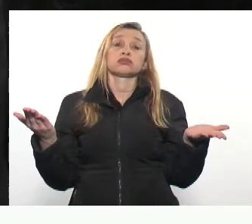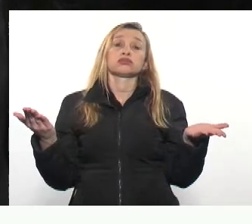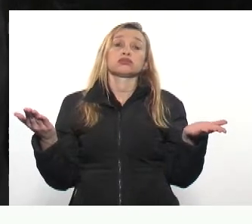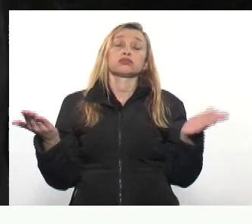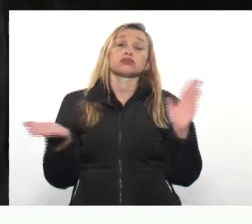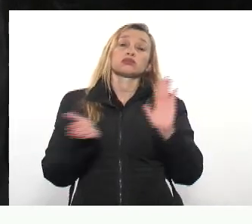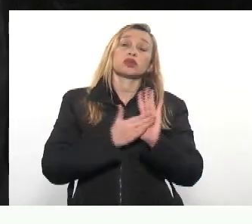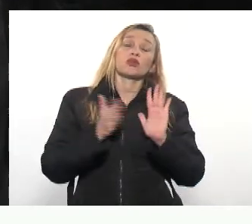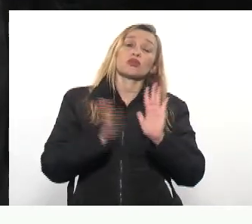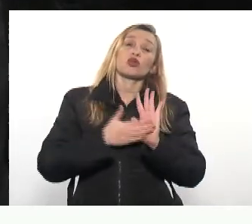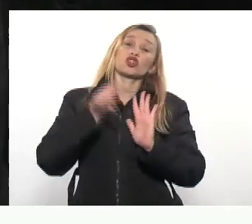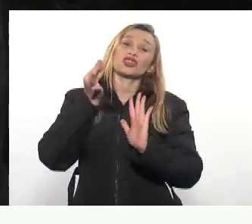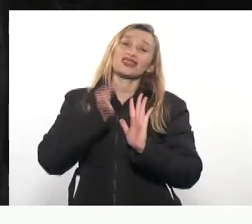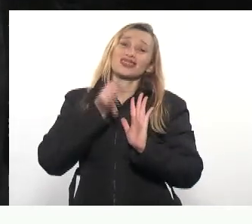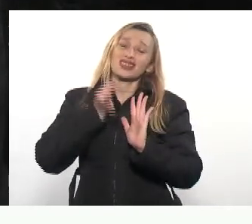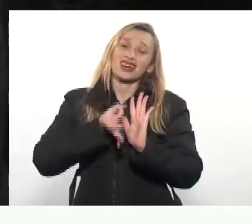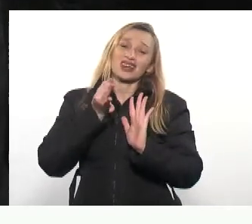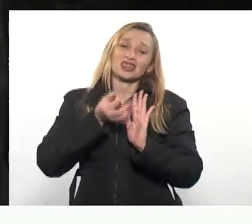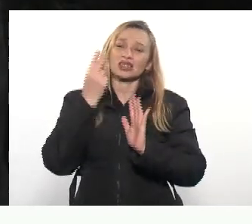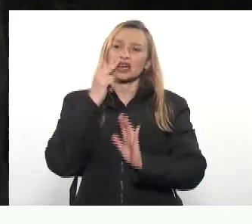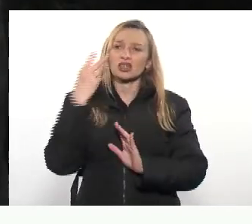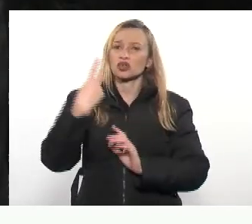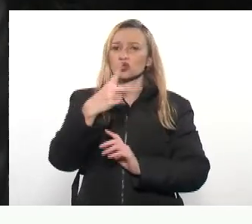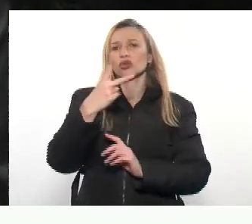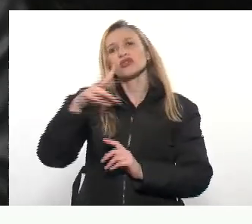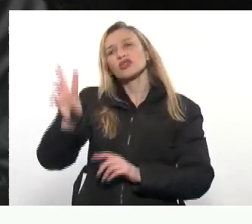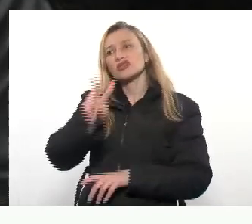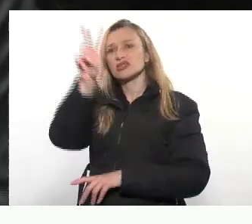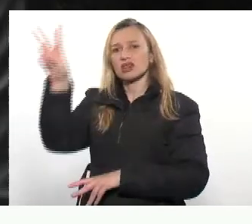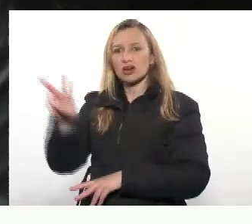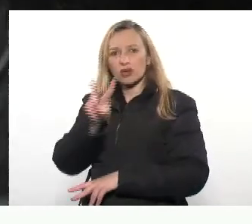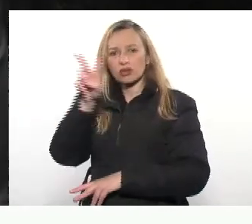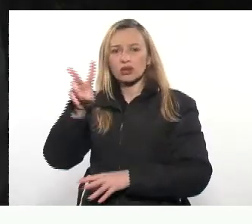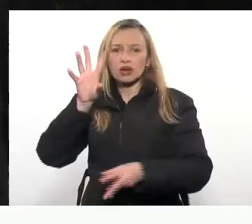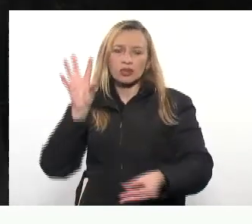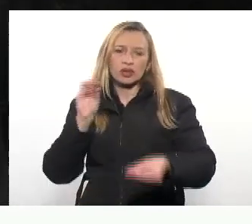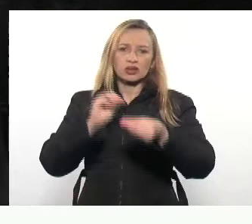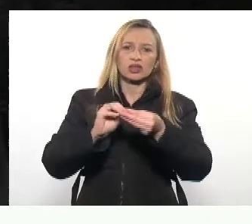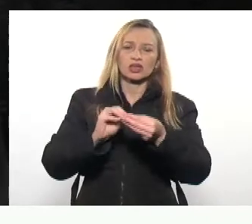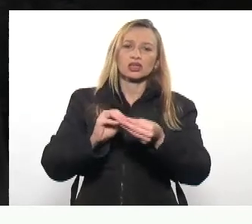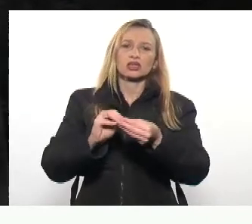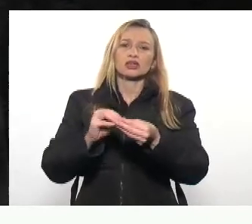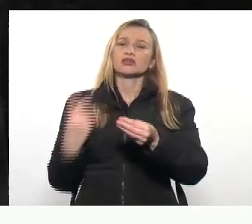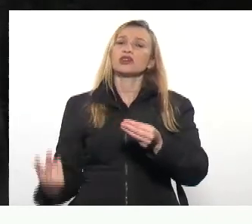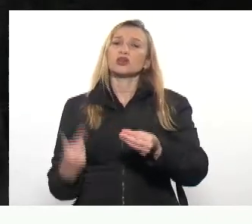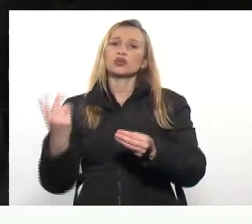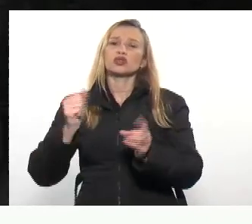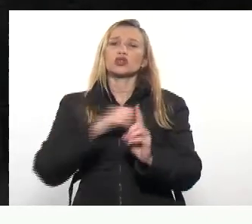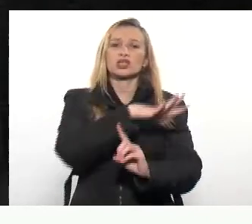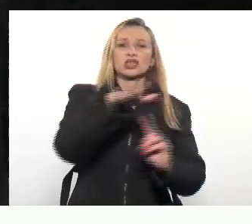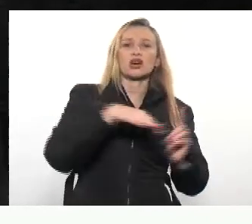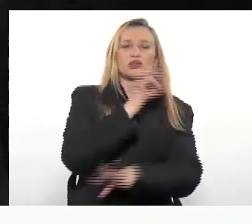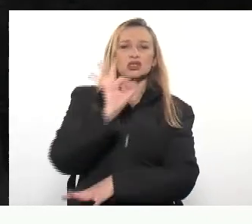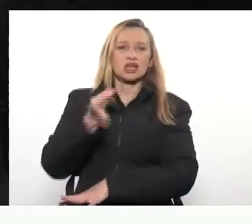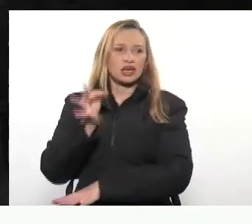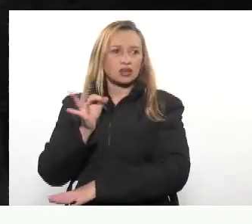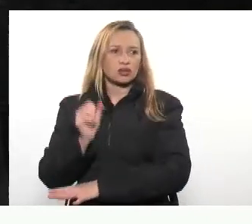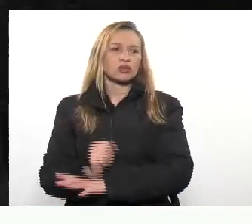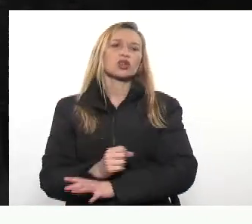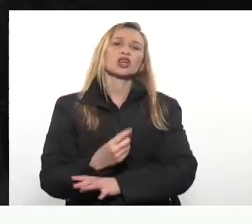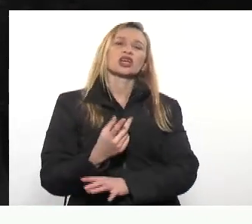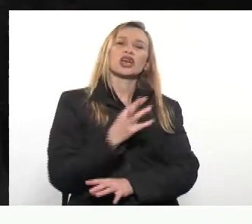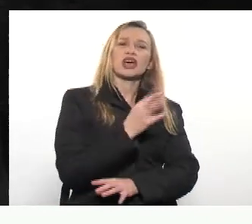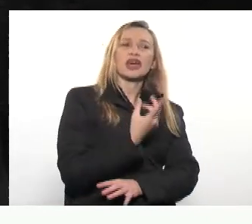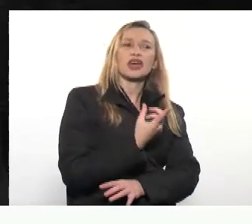mais adequados, na visão de Vossa Excelência, para a implementação dessa tarifa social com clareza? Quer dizer, seria critério de